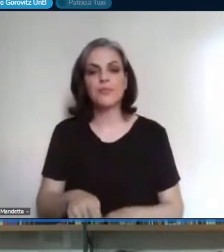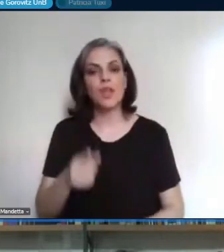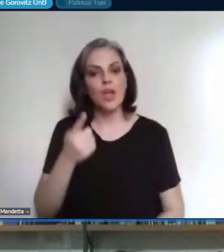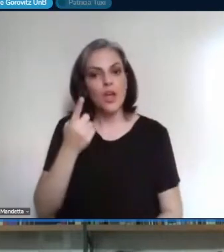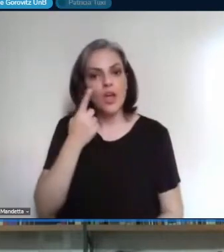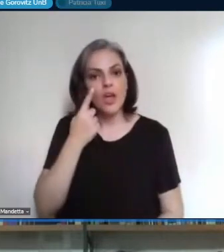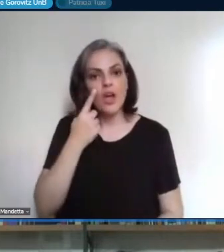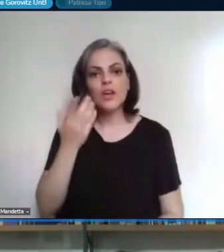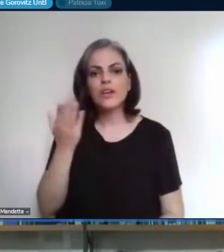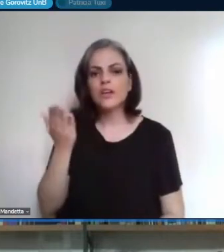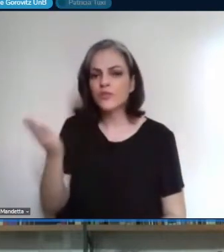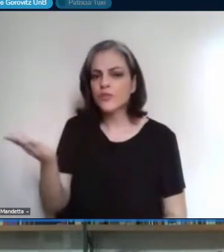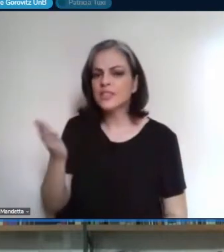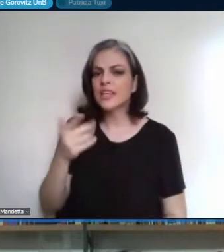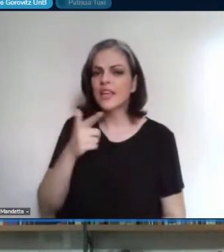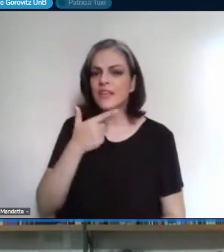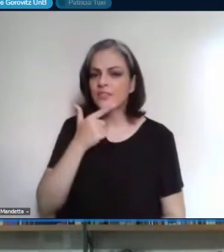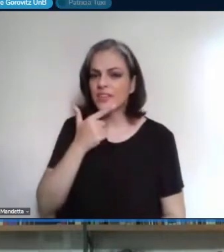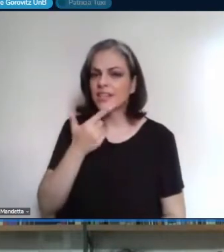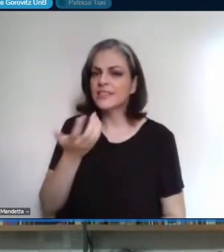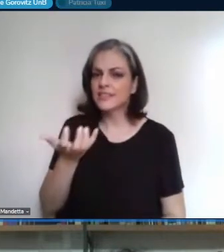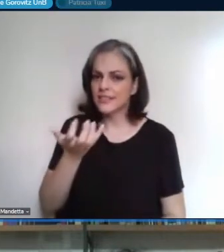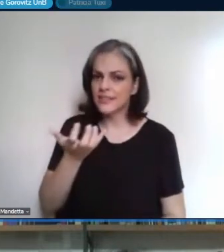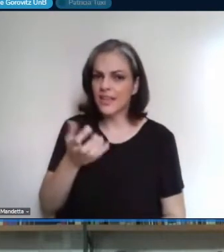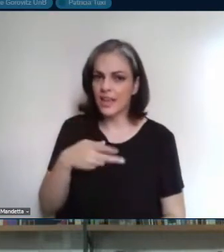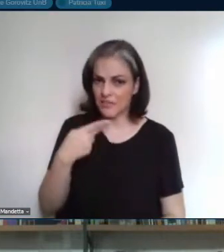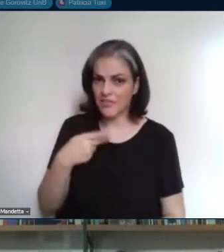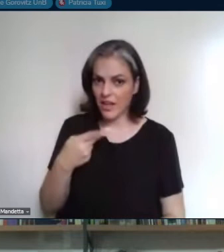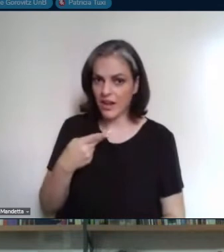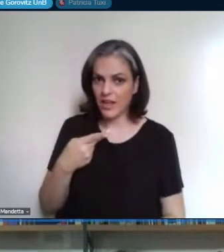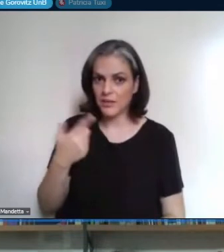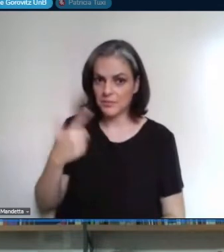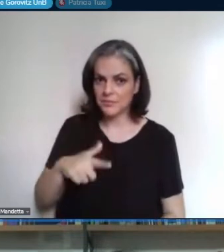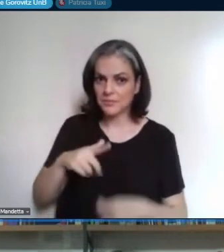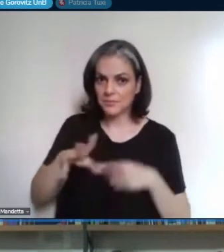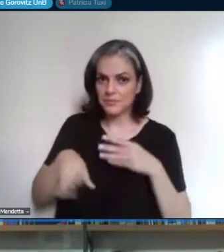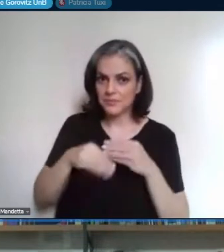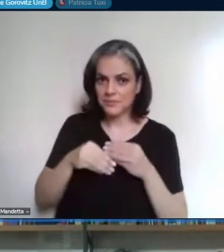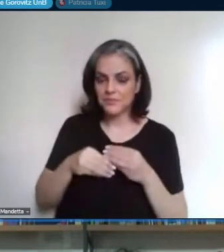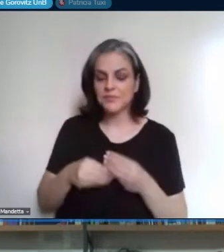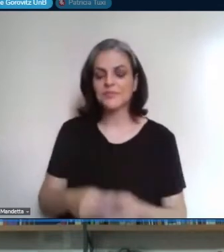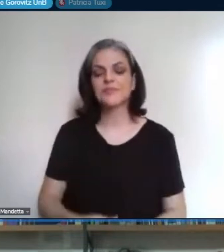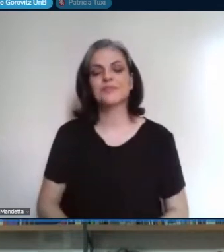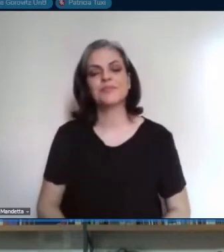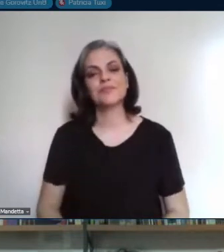de falar alguma coisa, com relação em geral?